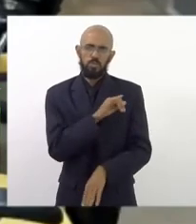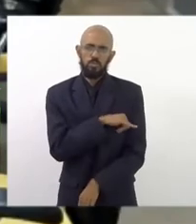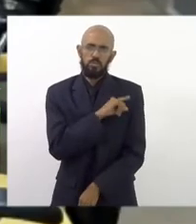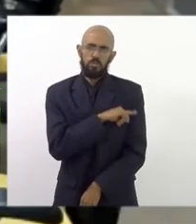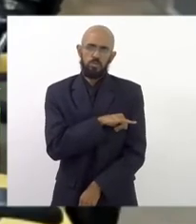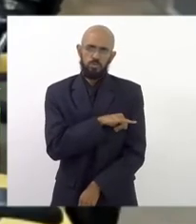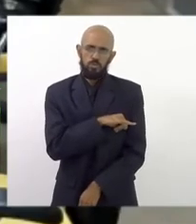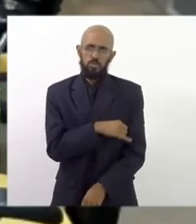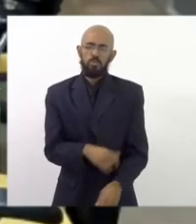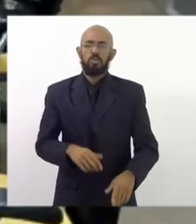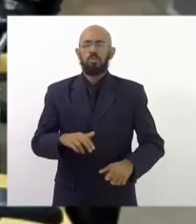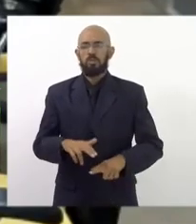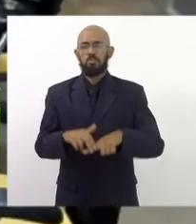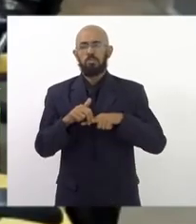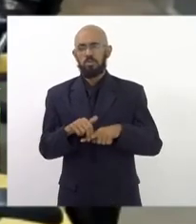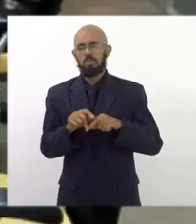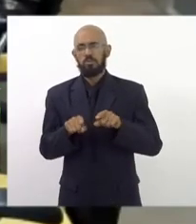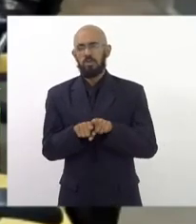e com isso a gente